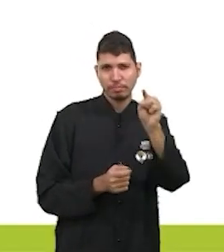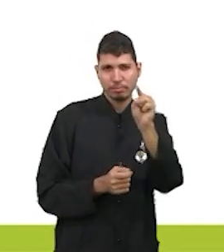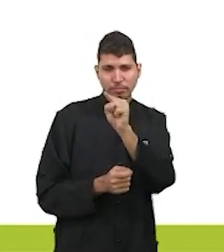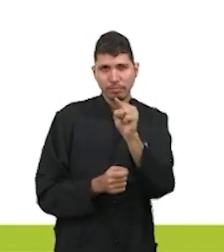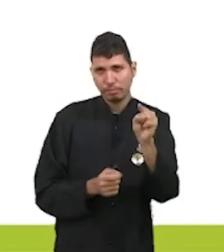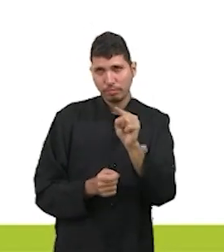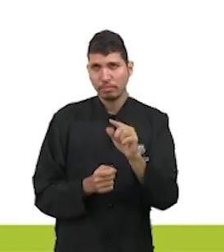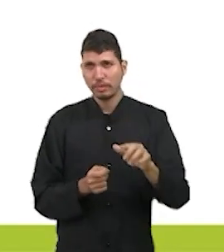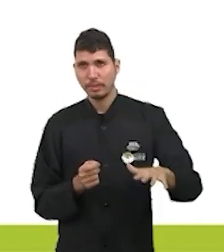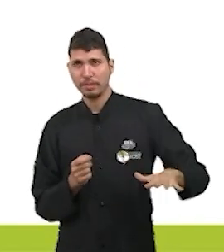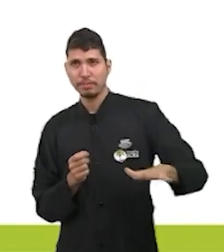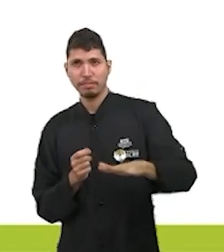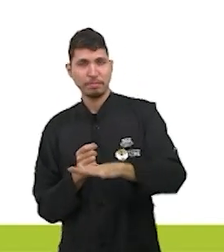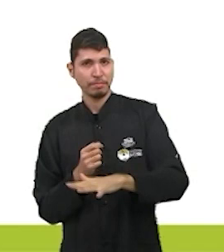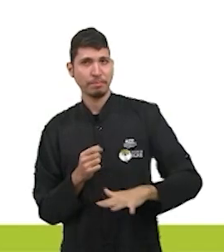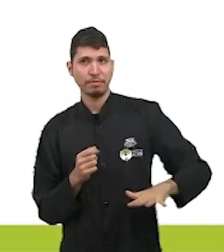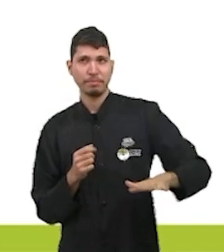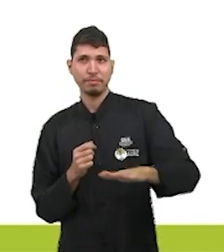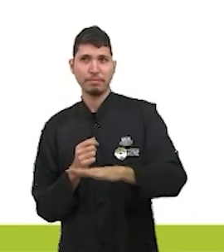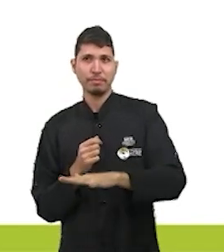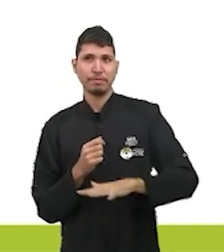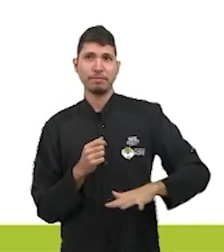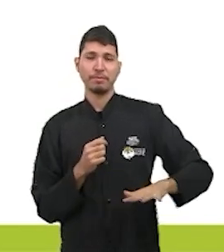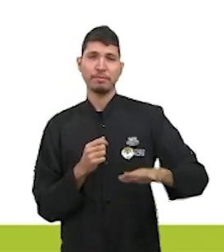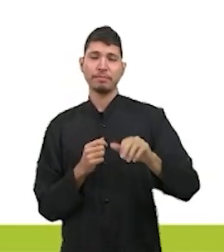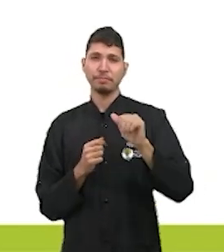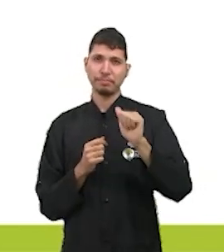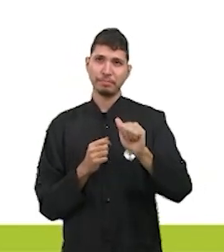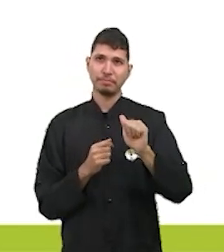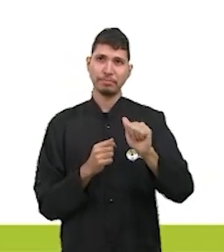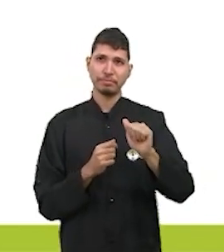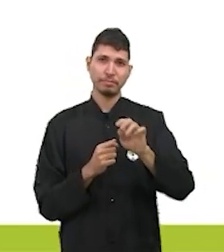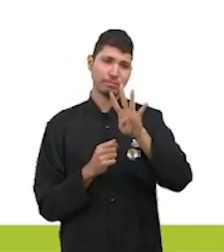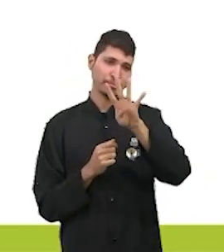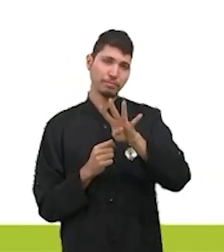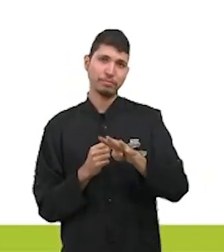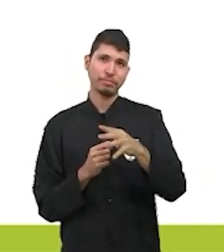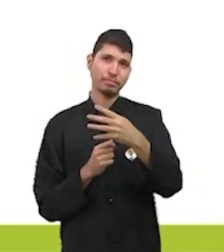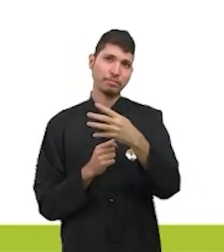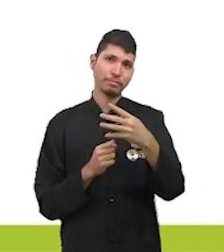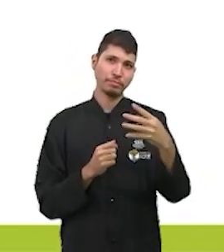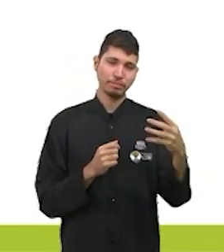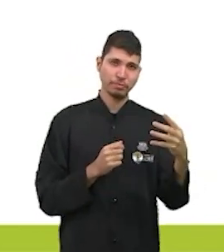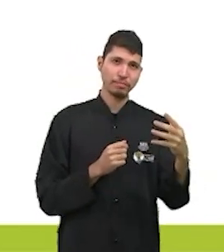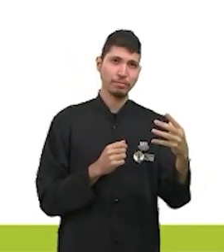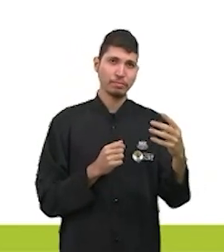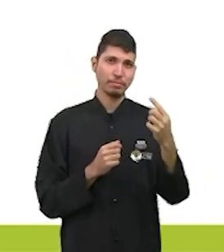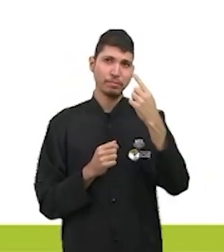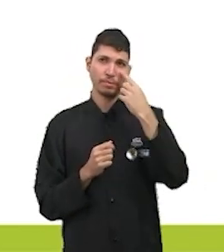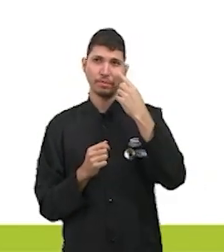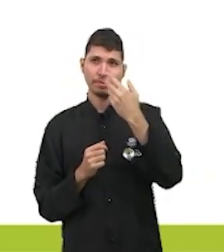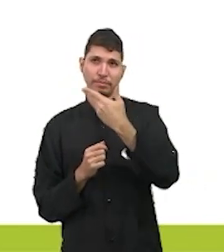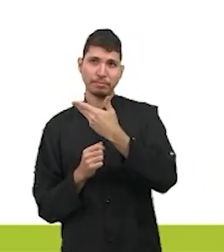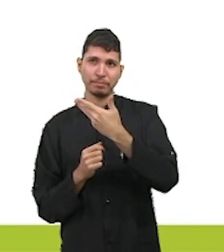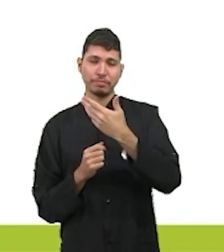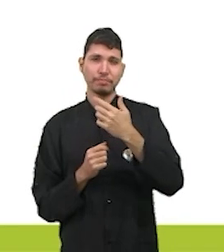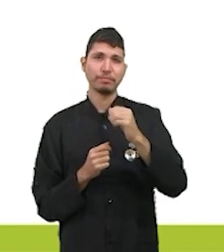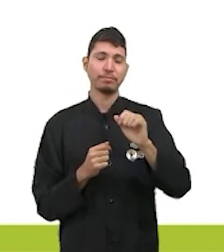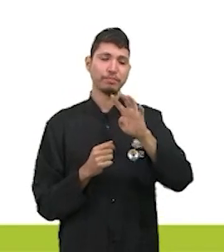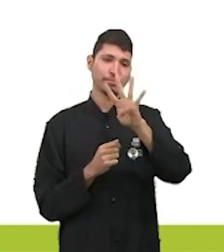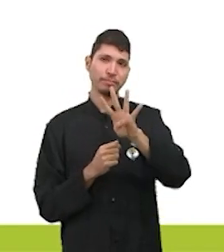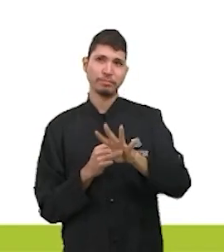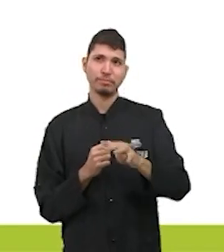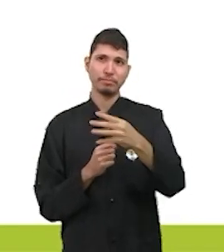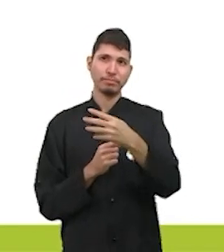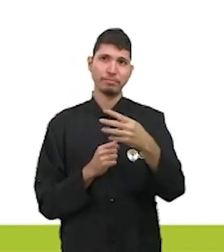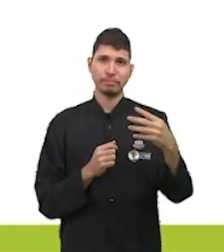secção, ó, tabela apresenta áreas e comprimento, tá ali a tabelinha, ó, fio 1, fio 2, fio 3,